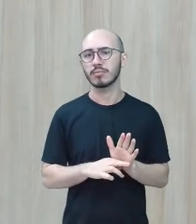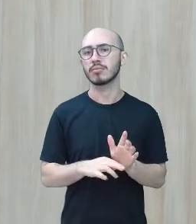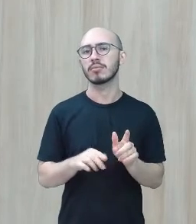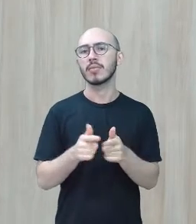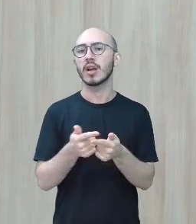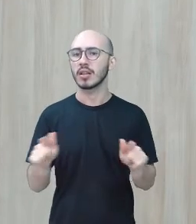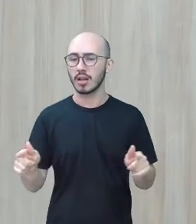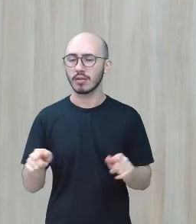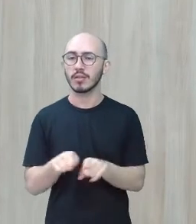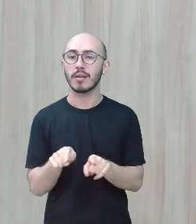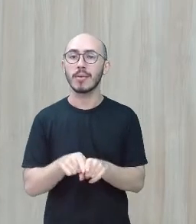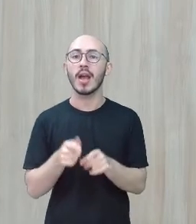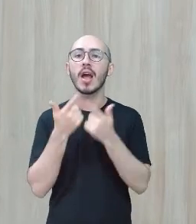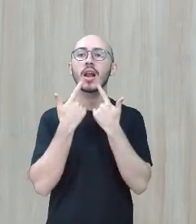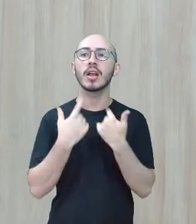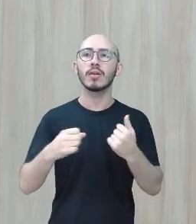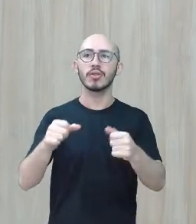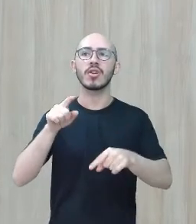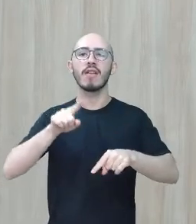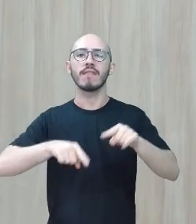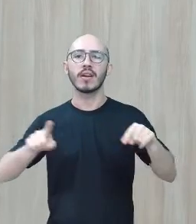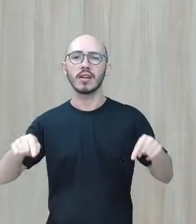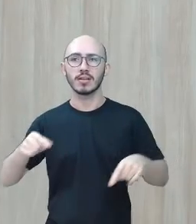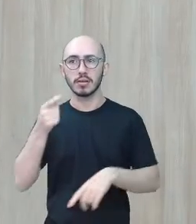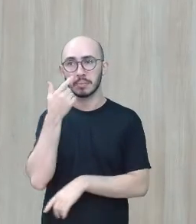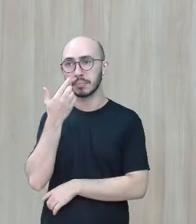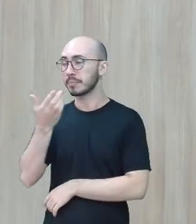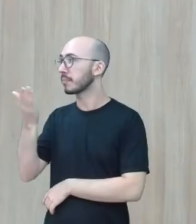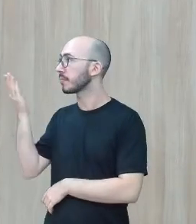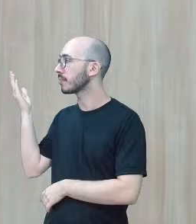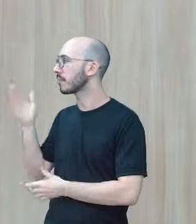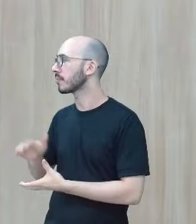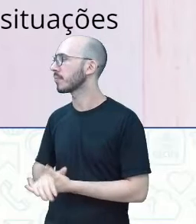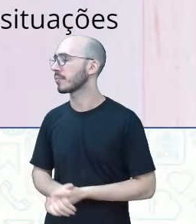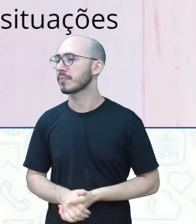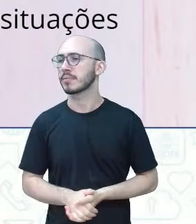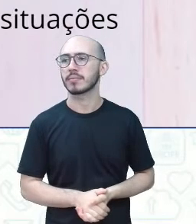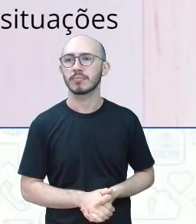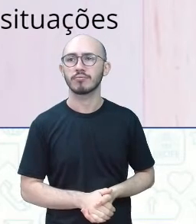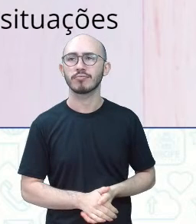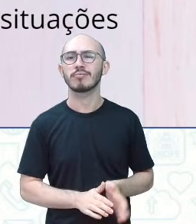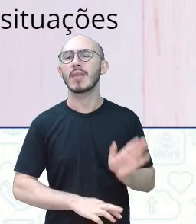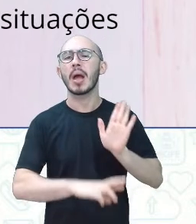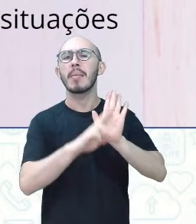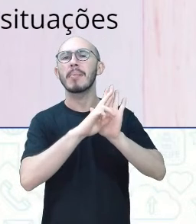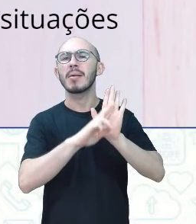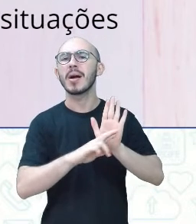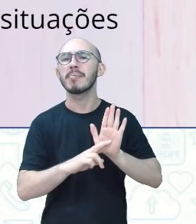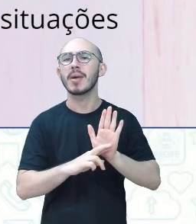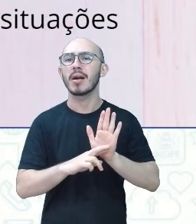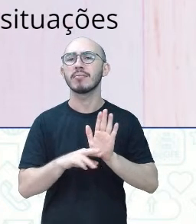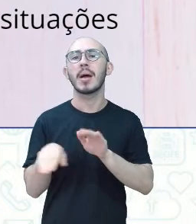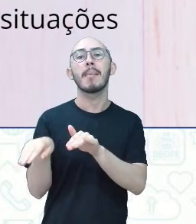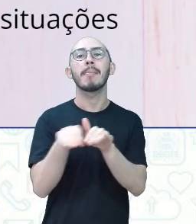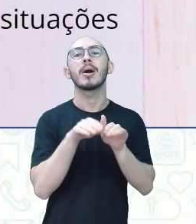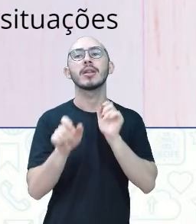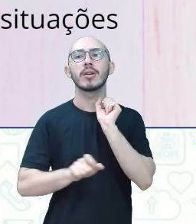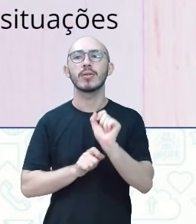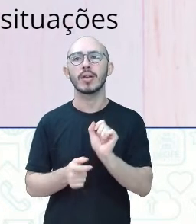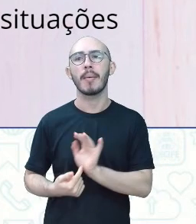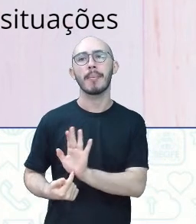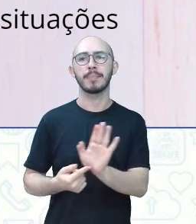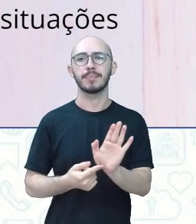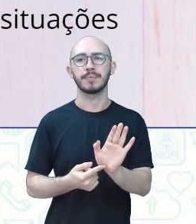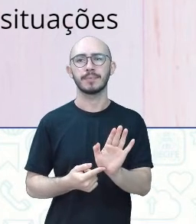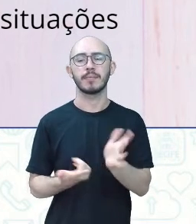já falou aqui antes. Mas vamos revisar? A norma padrão nada mais é que uma expressão que identifica o